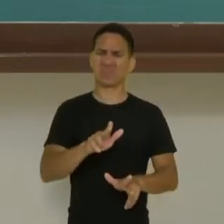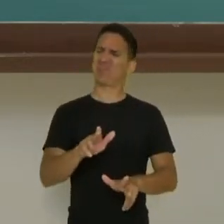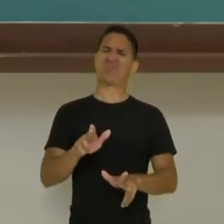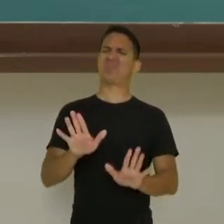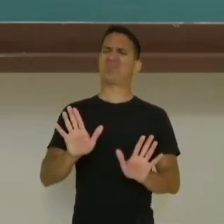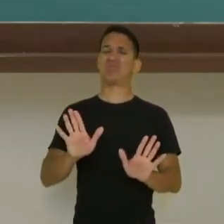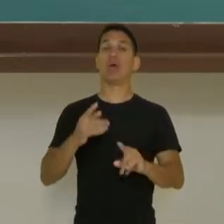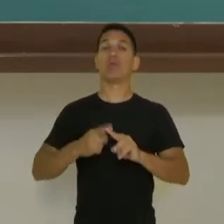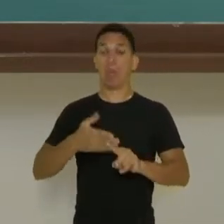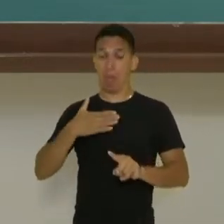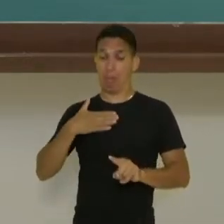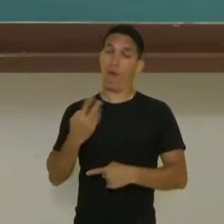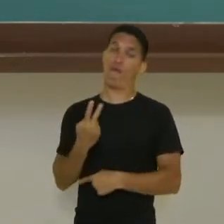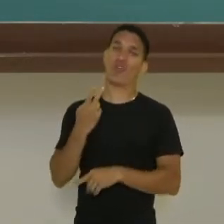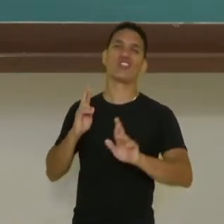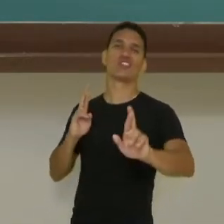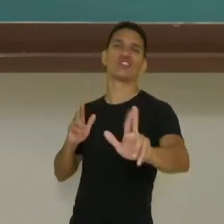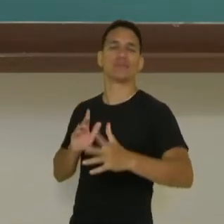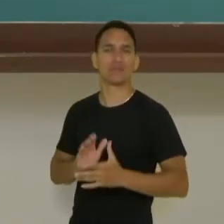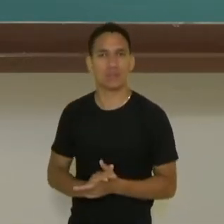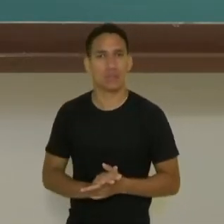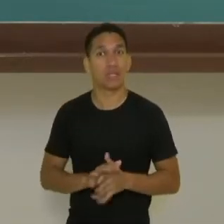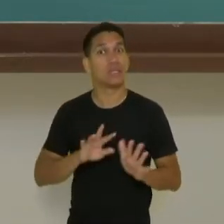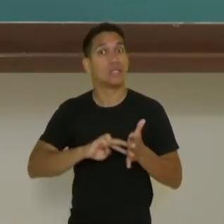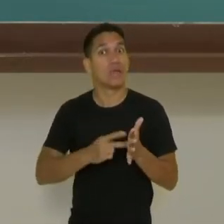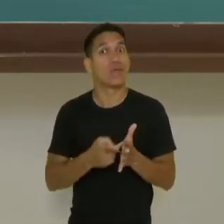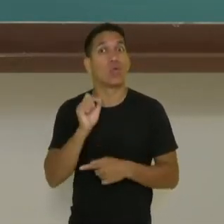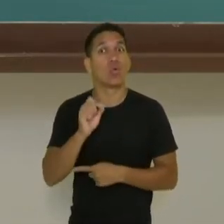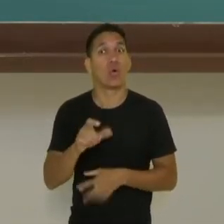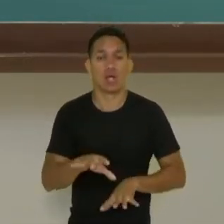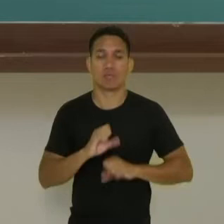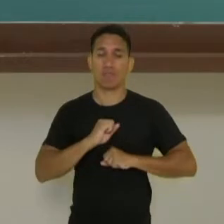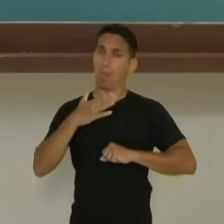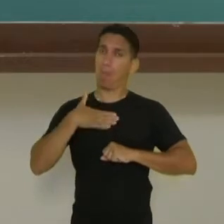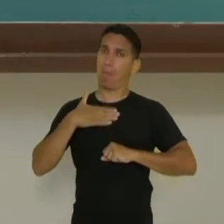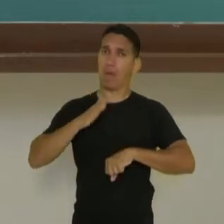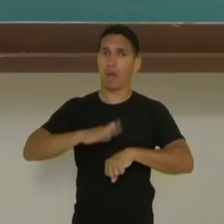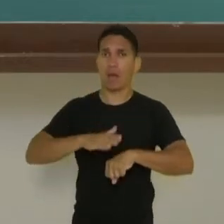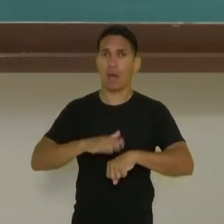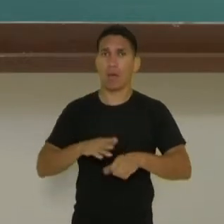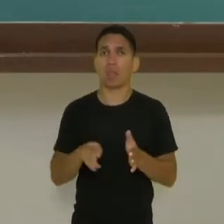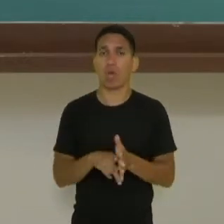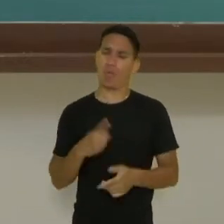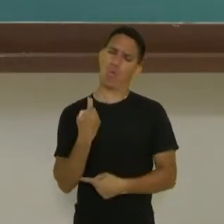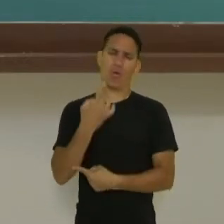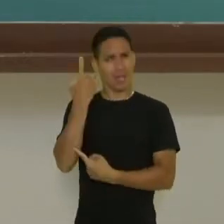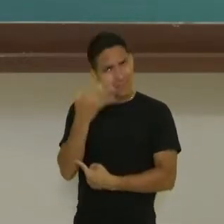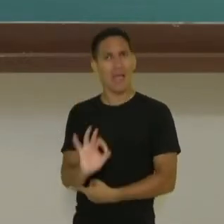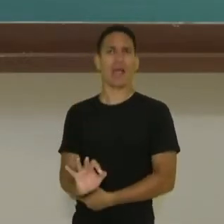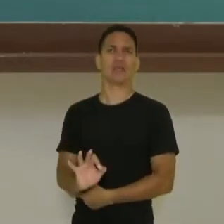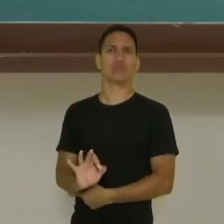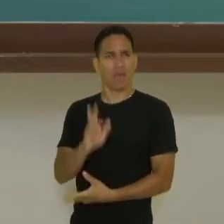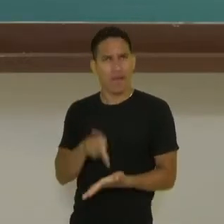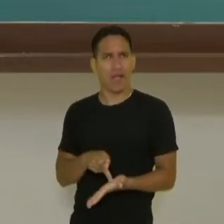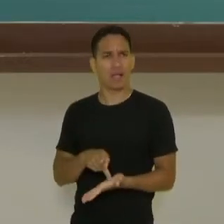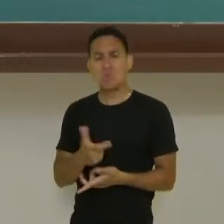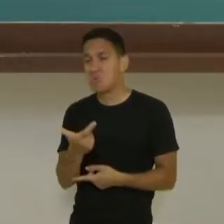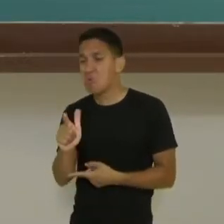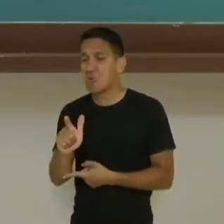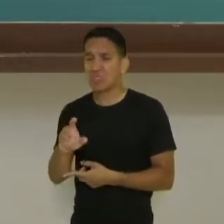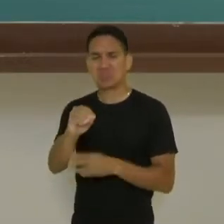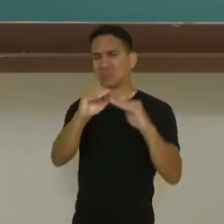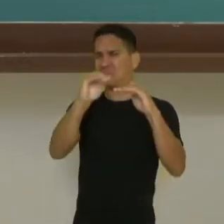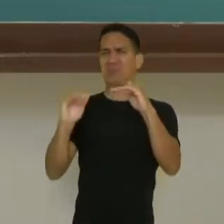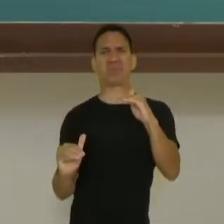seja, é quando se assume um valor seu, um valor cultural de quem pratica, como único e verdadeiro, e os demais como inferior ou